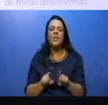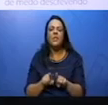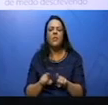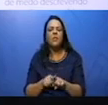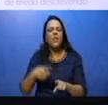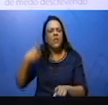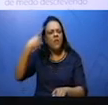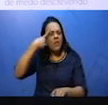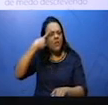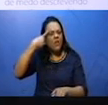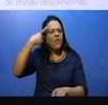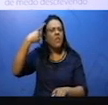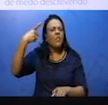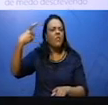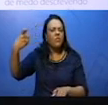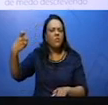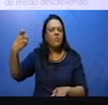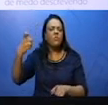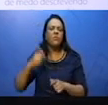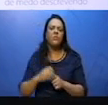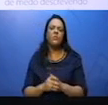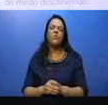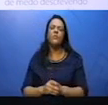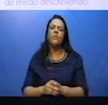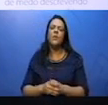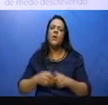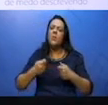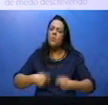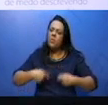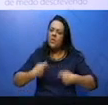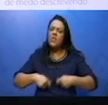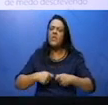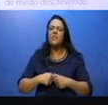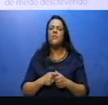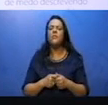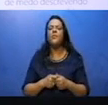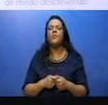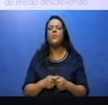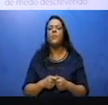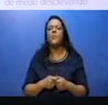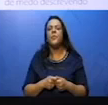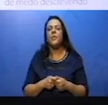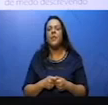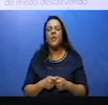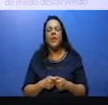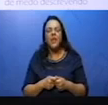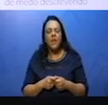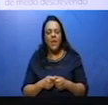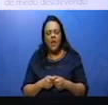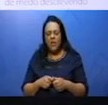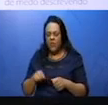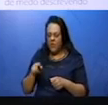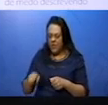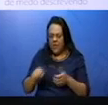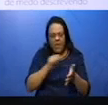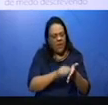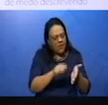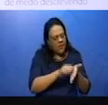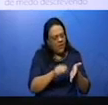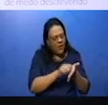criativo. Então vai depender muito da criatividade de vocês, que eu sei que vocês possuem. Evite soluções fáceis e simplistas